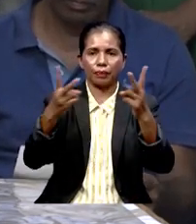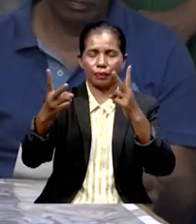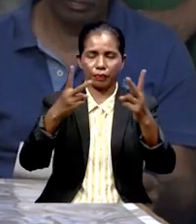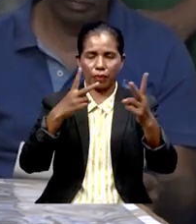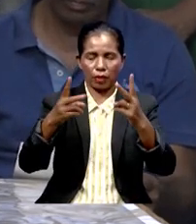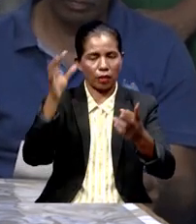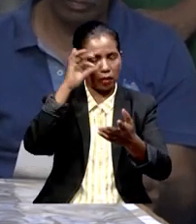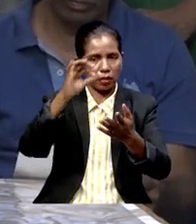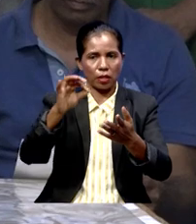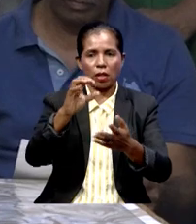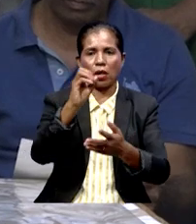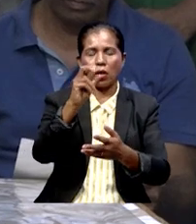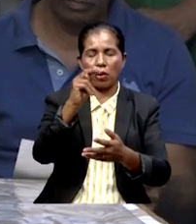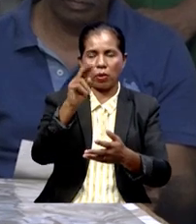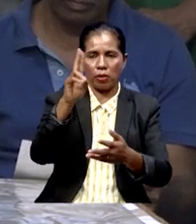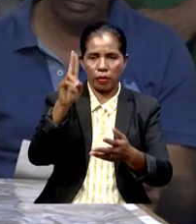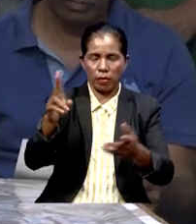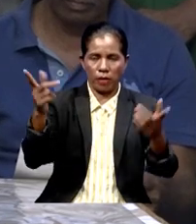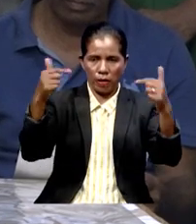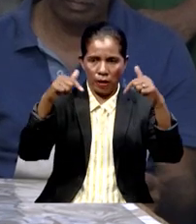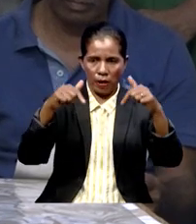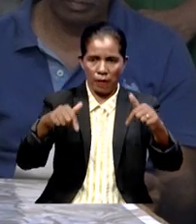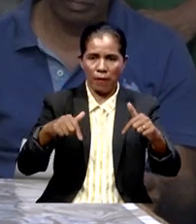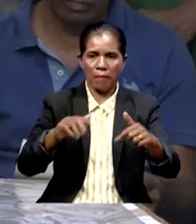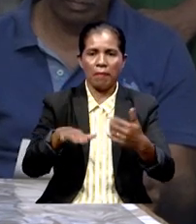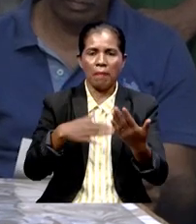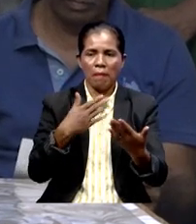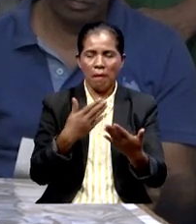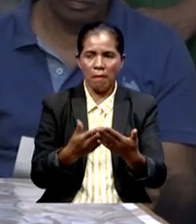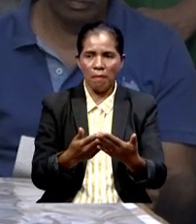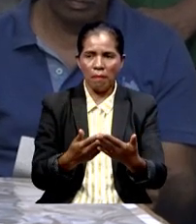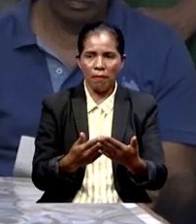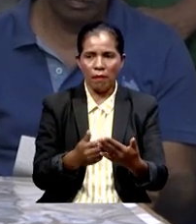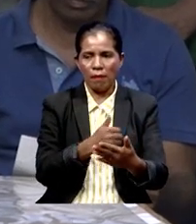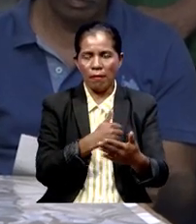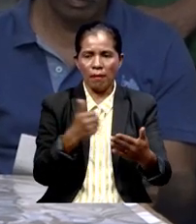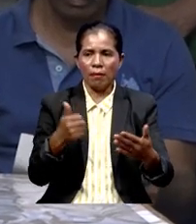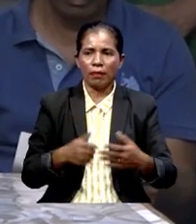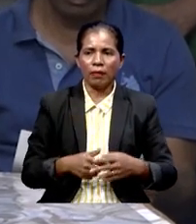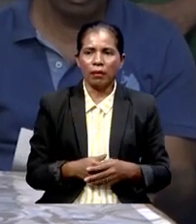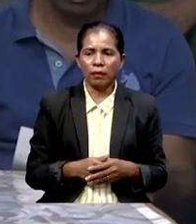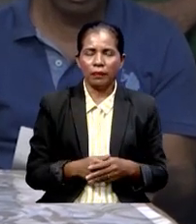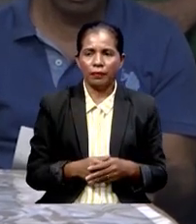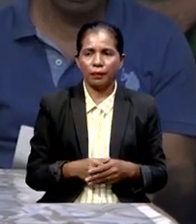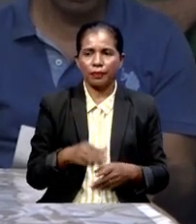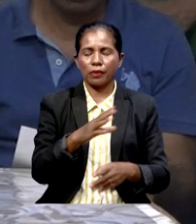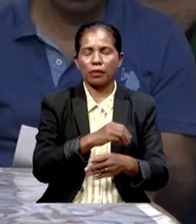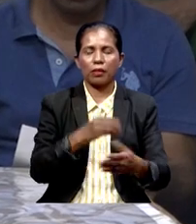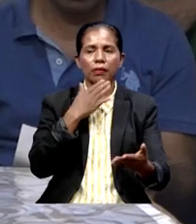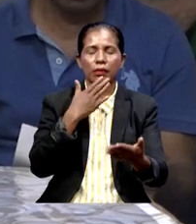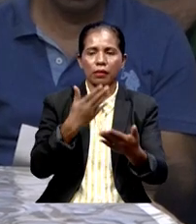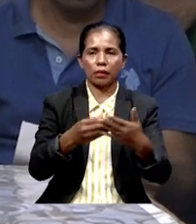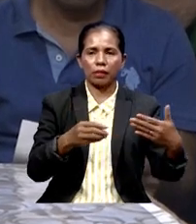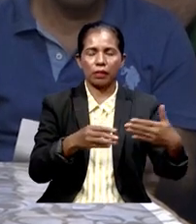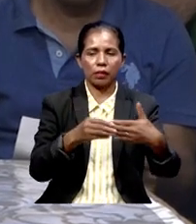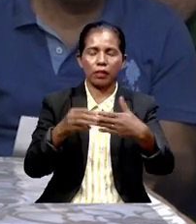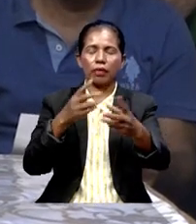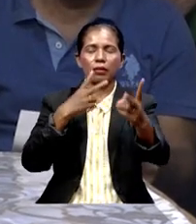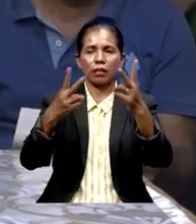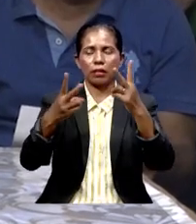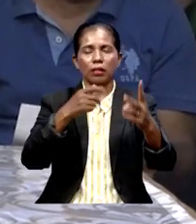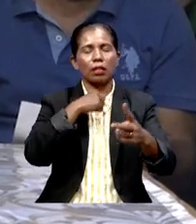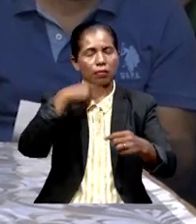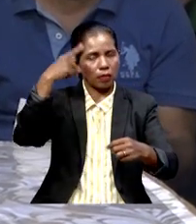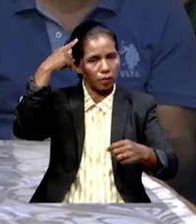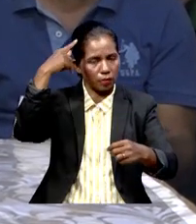Secretário-Geral Nações Unidas, no Alta Entidade Selo, no sucesso organiza visita Sua Santidade